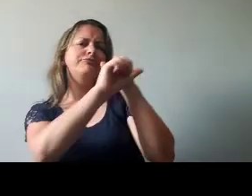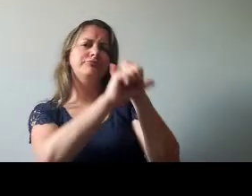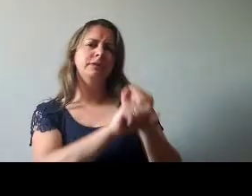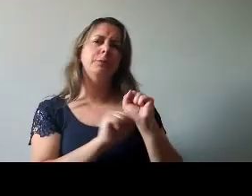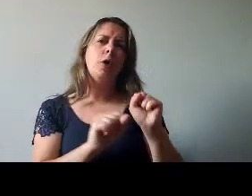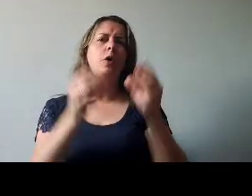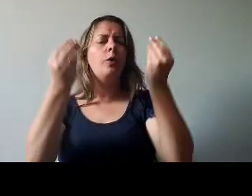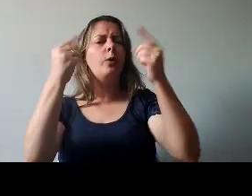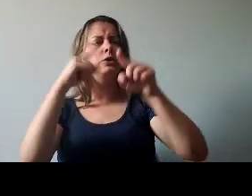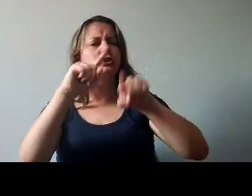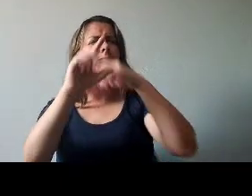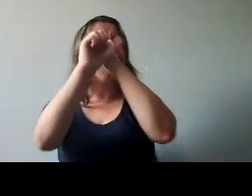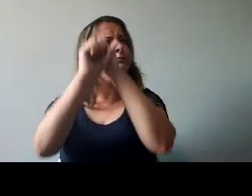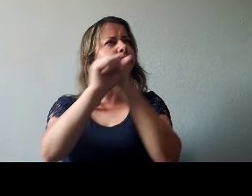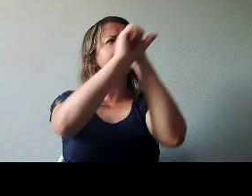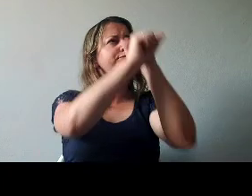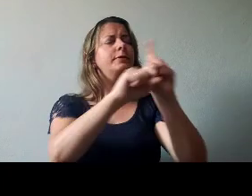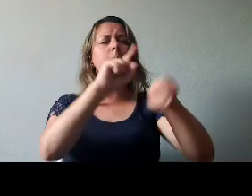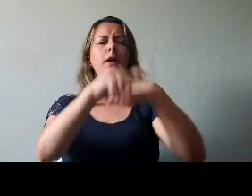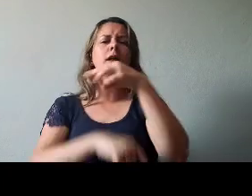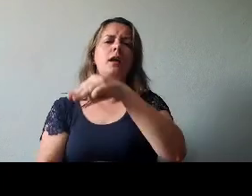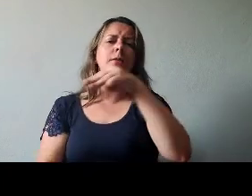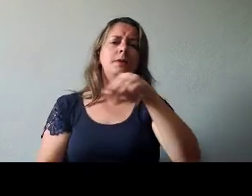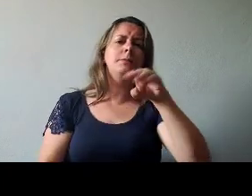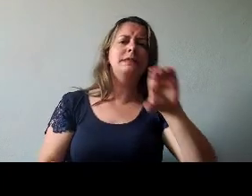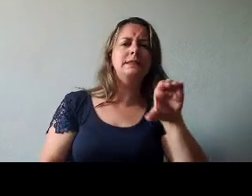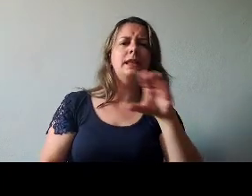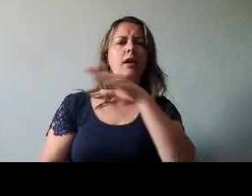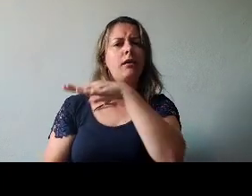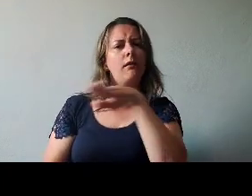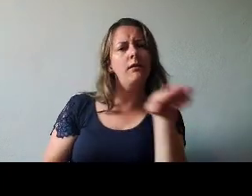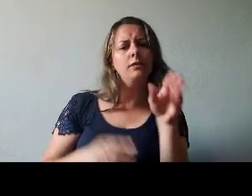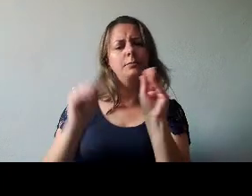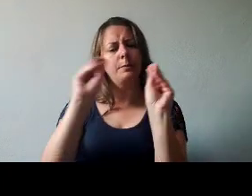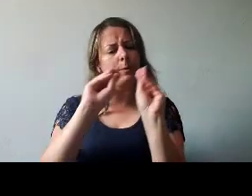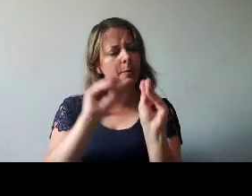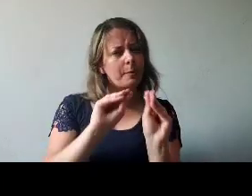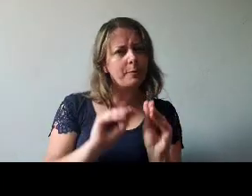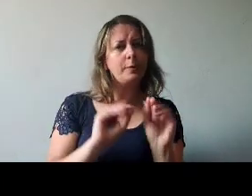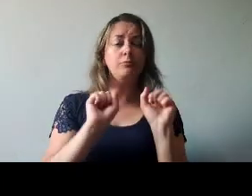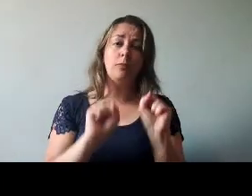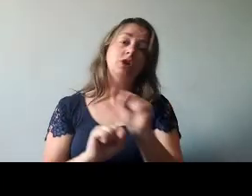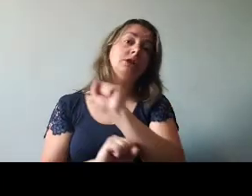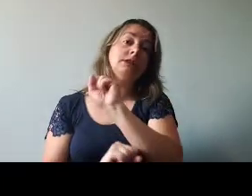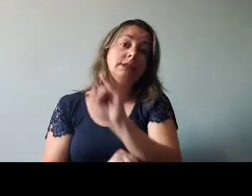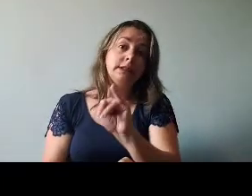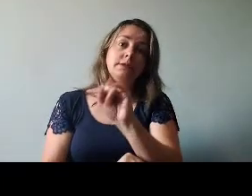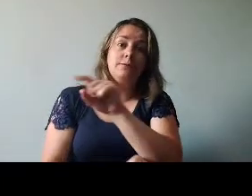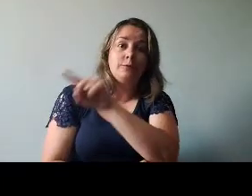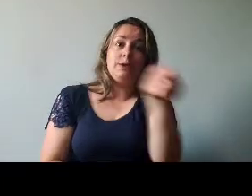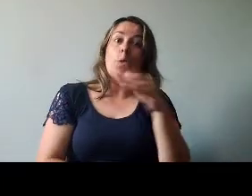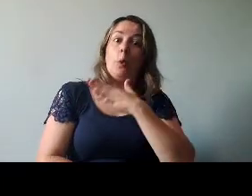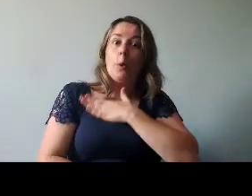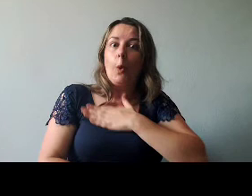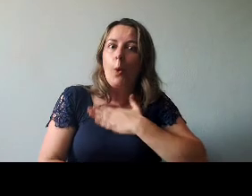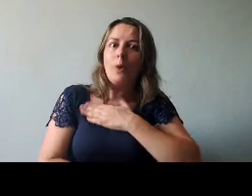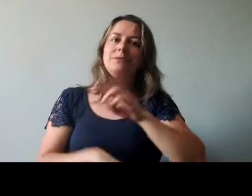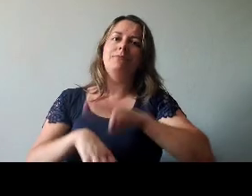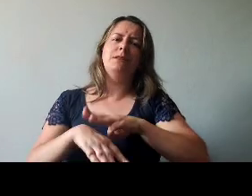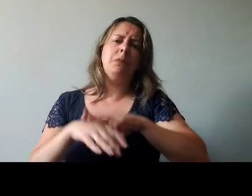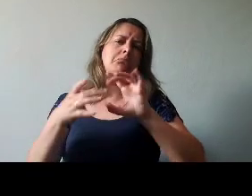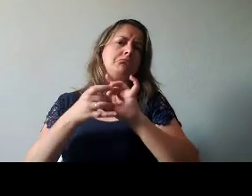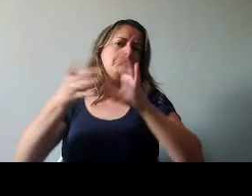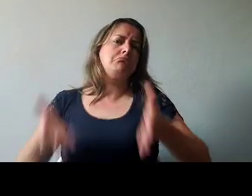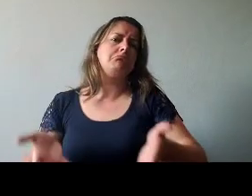tirar o mínimo, barará. Façam isso, tá? Quem gosta de matemática pode fazer, fiquem à vontade. Depois que vocês juntarem